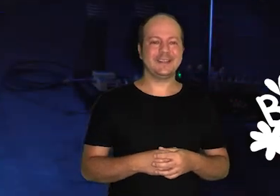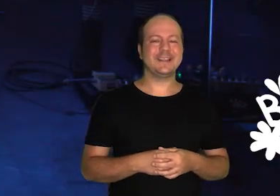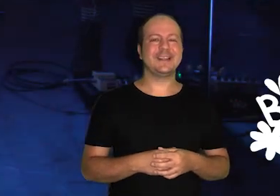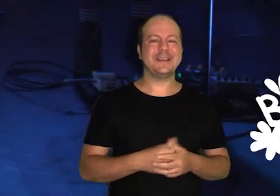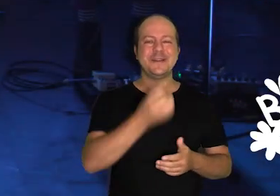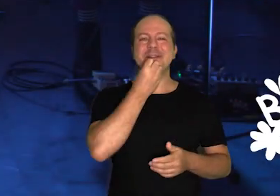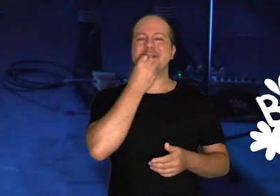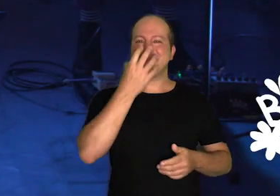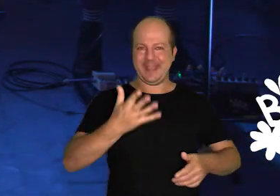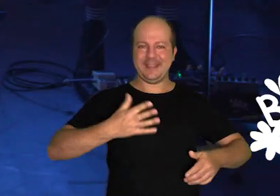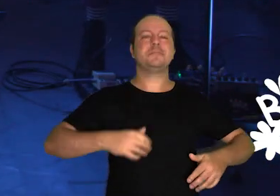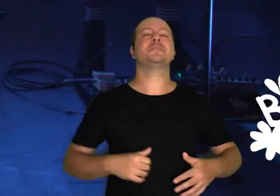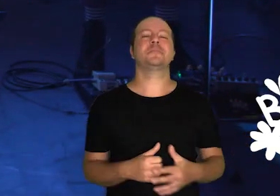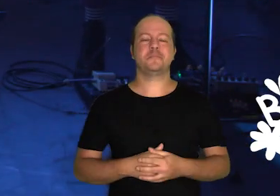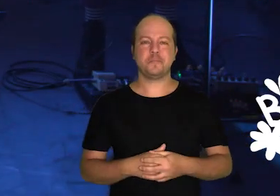muito bem.